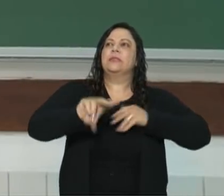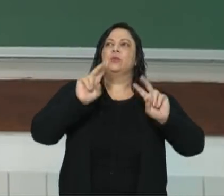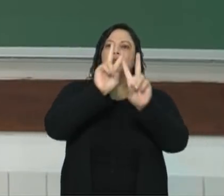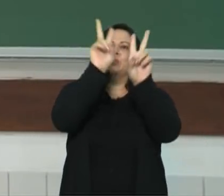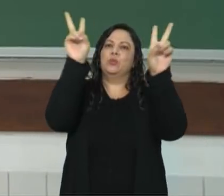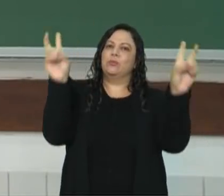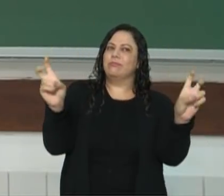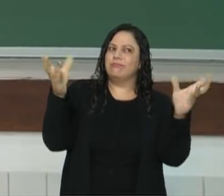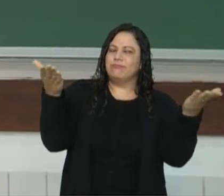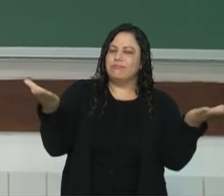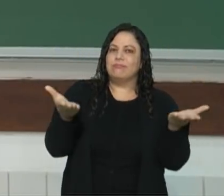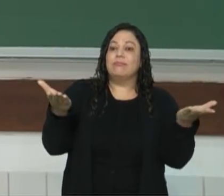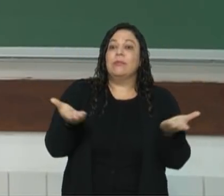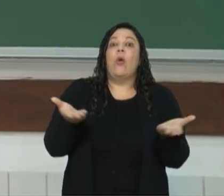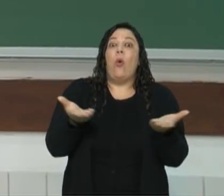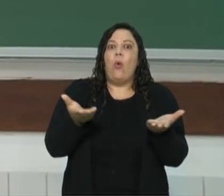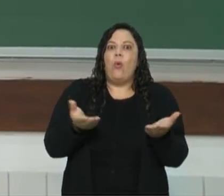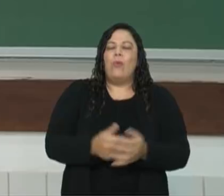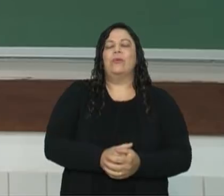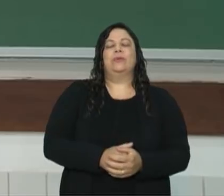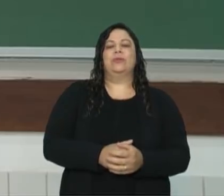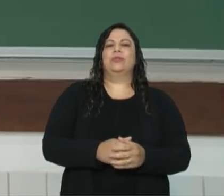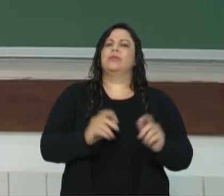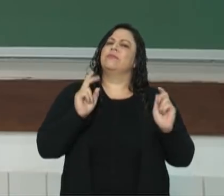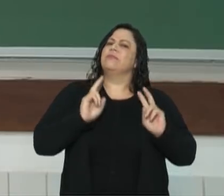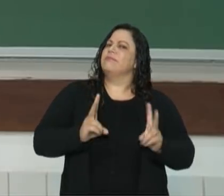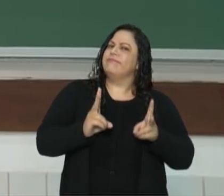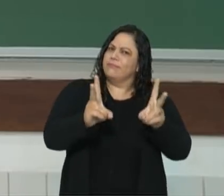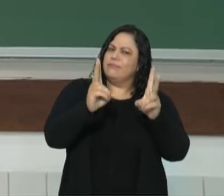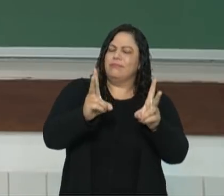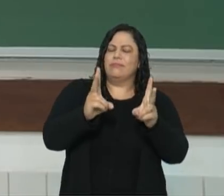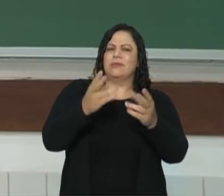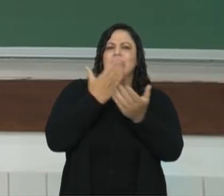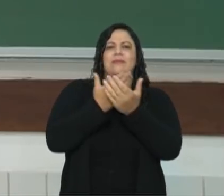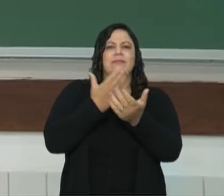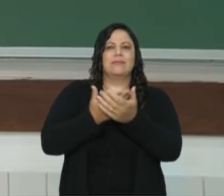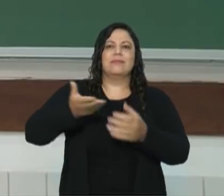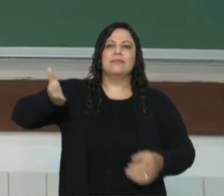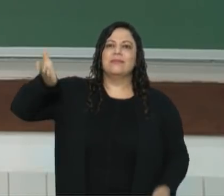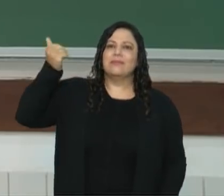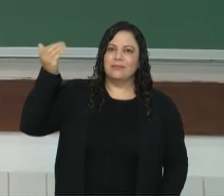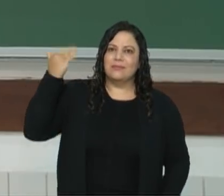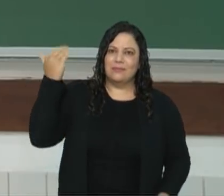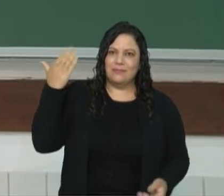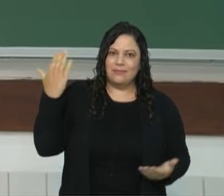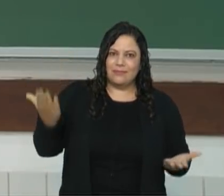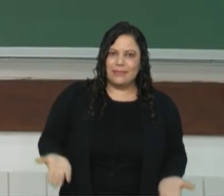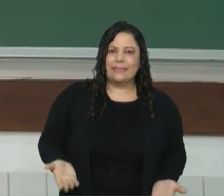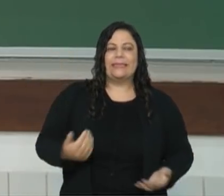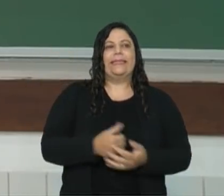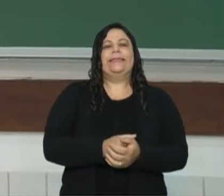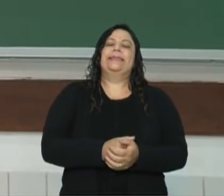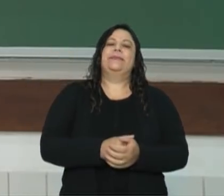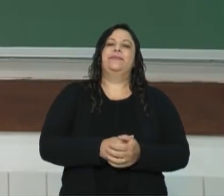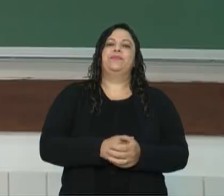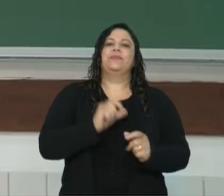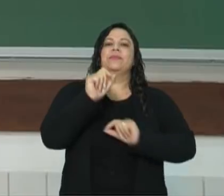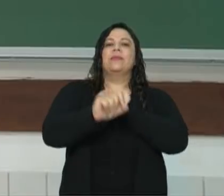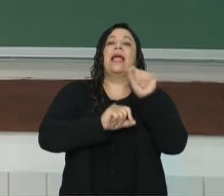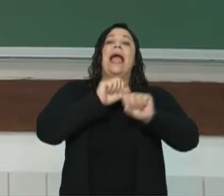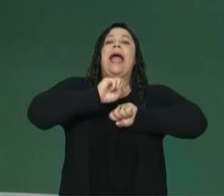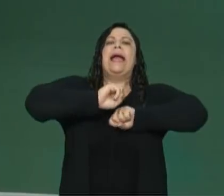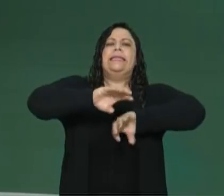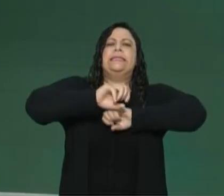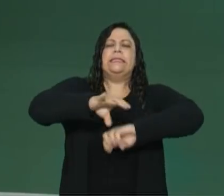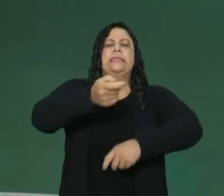temáticas. A temática de hoje é uma continuação da temática da aula passada, educação financeira.